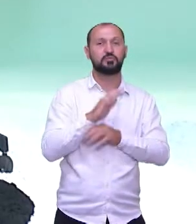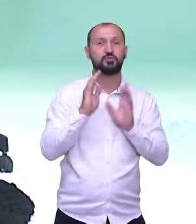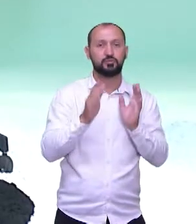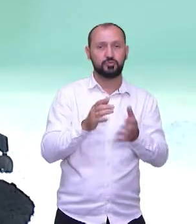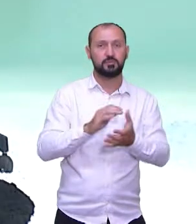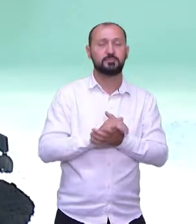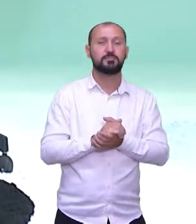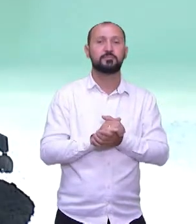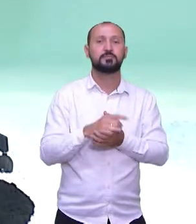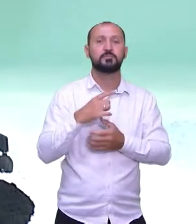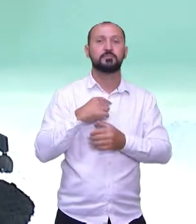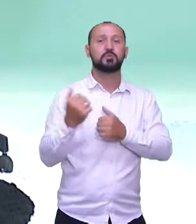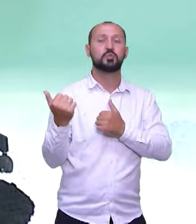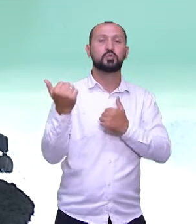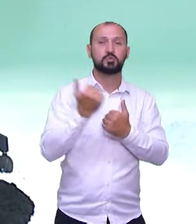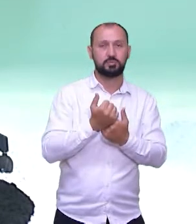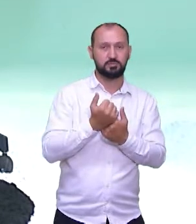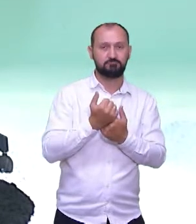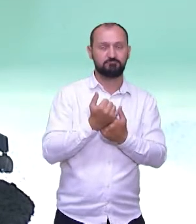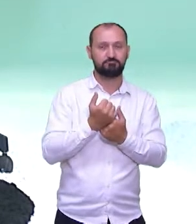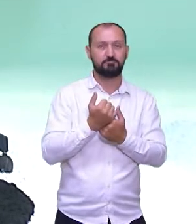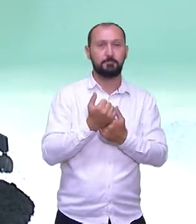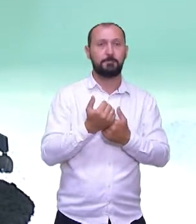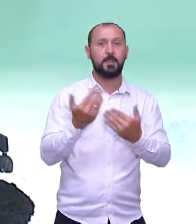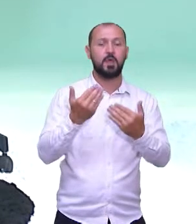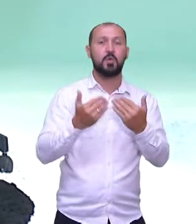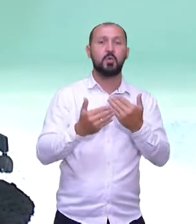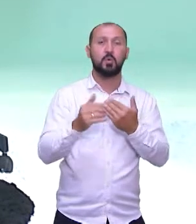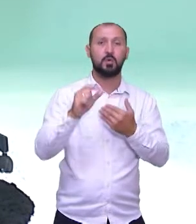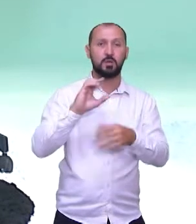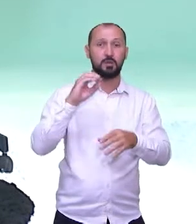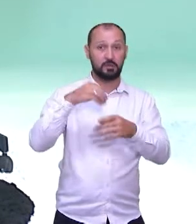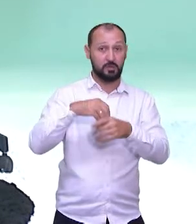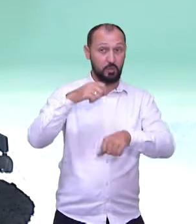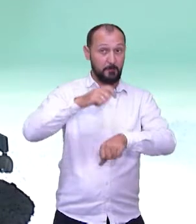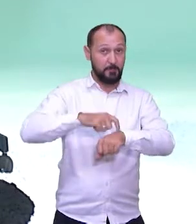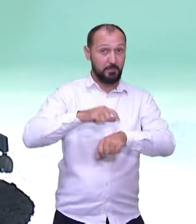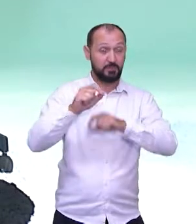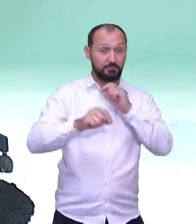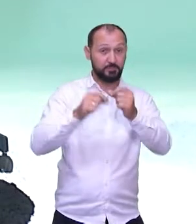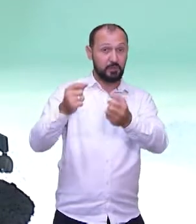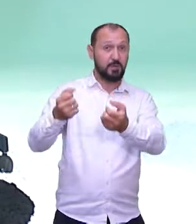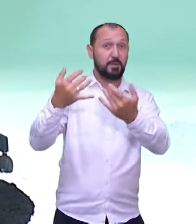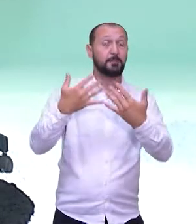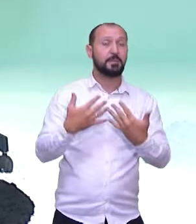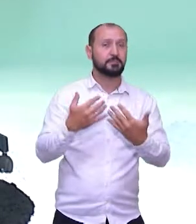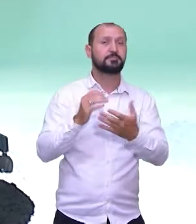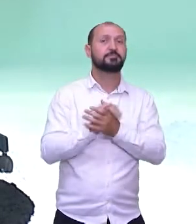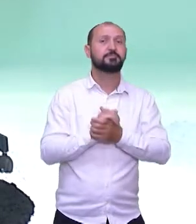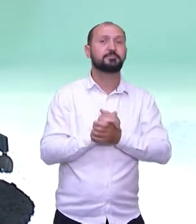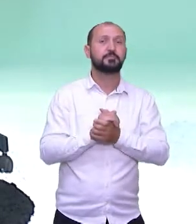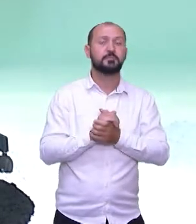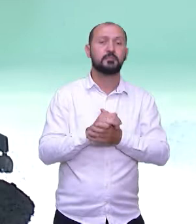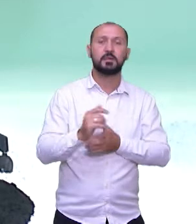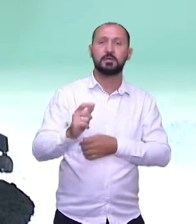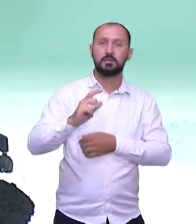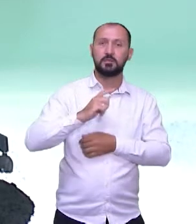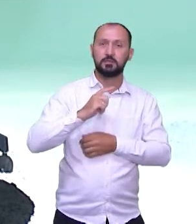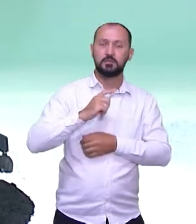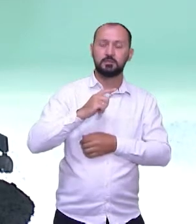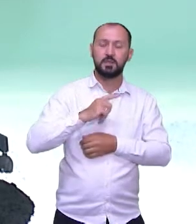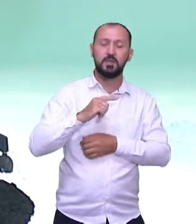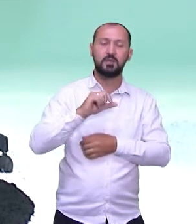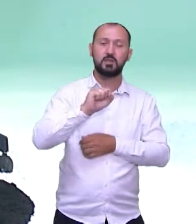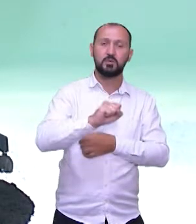esse valor agregado. Isso a gente chama de substituição tributária. Agora, dentro dessa situação que eu expliquei aqui, nós